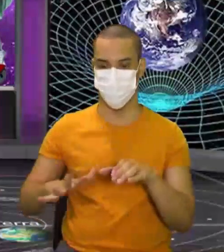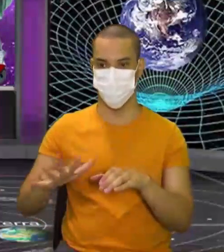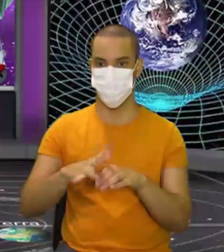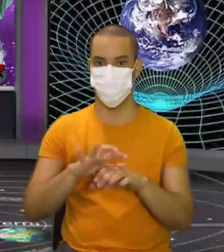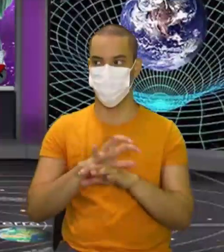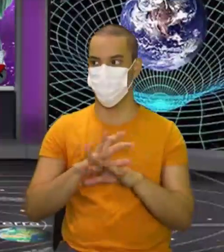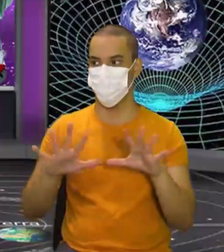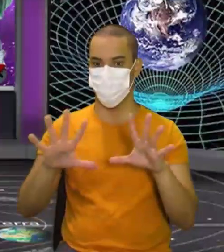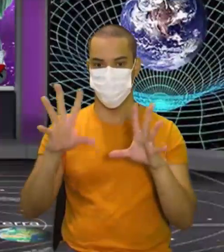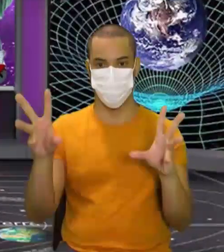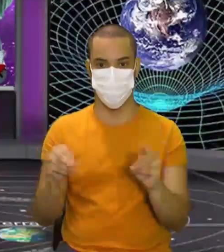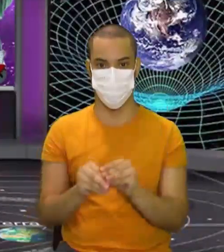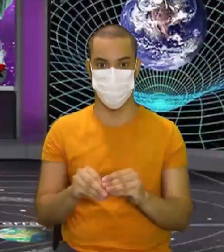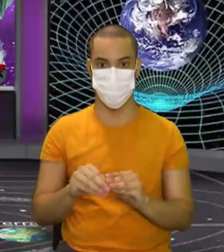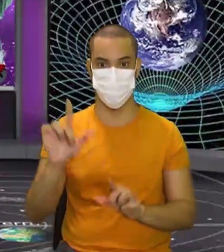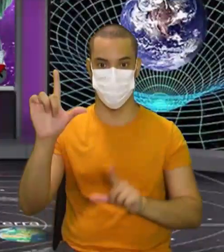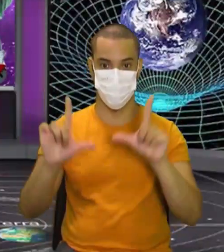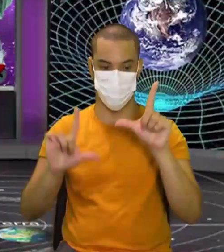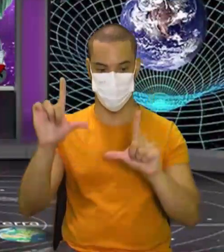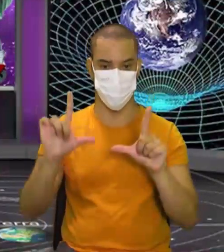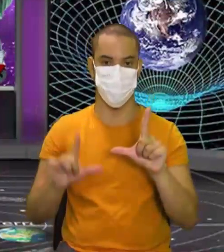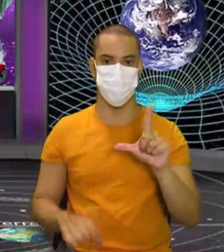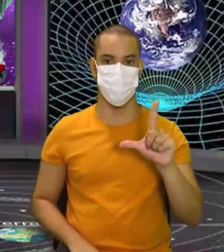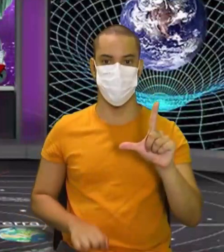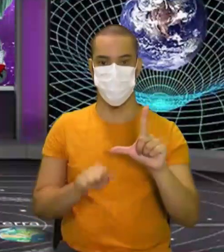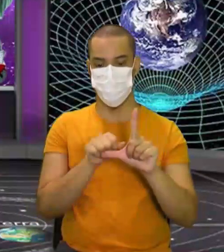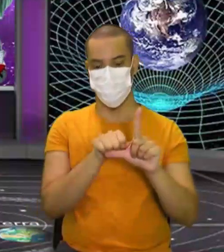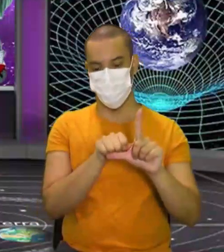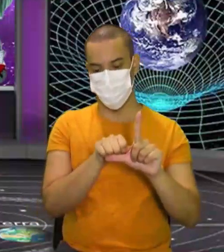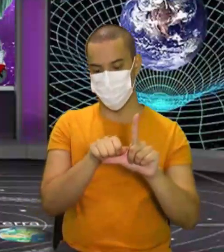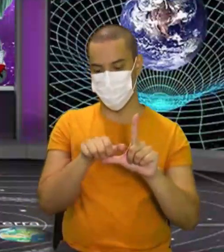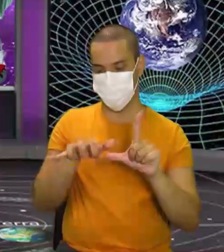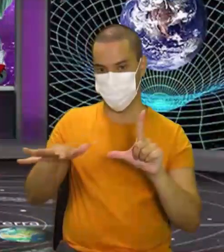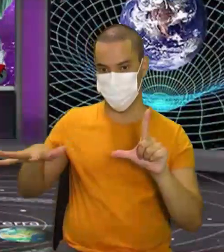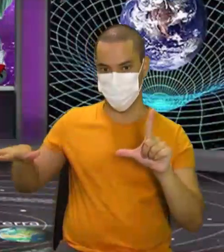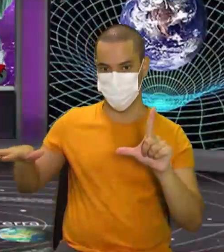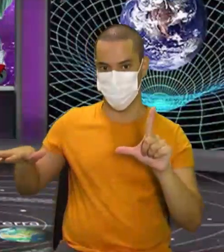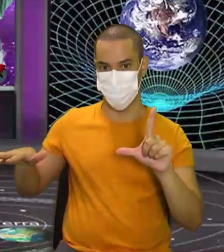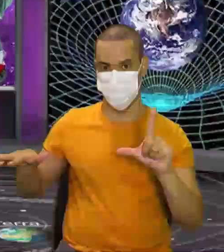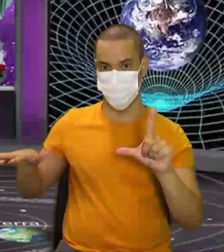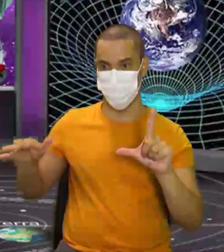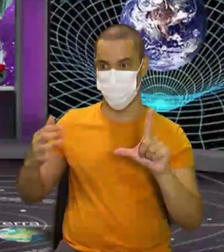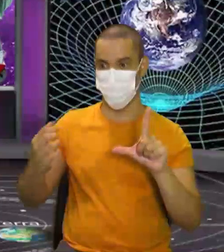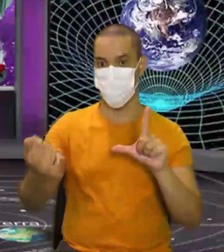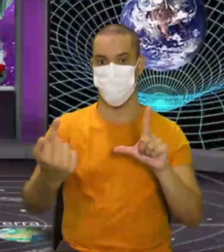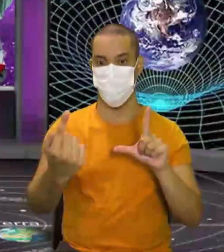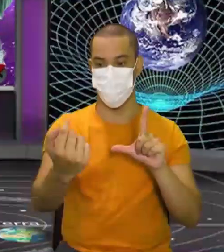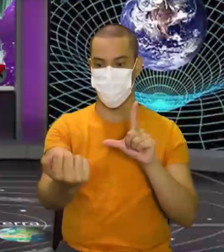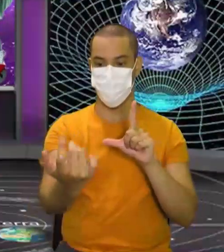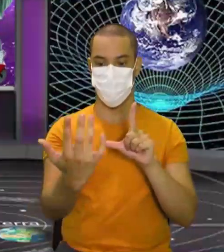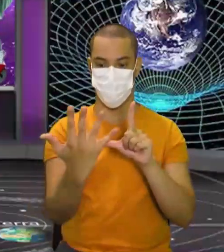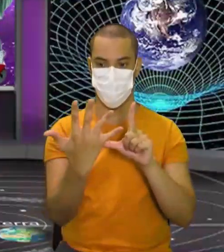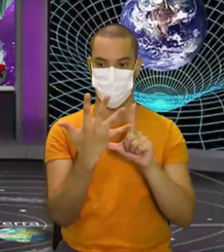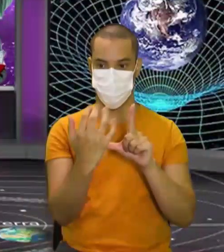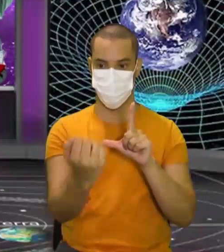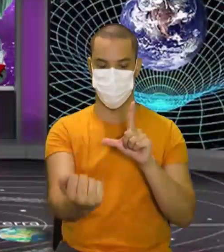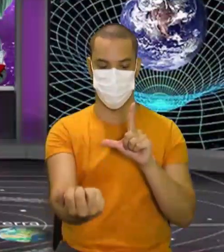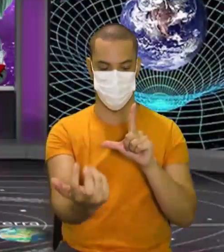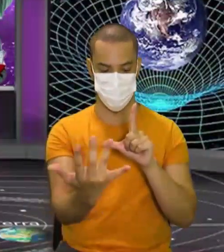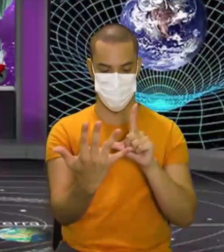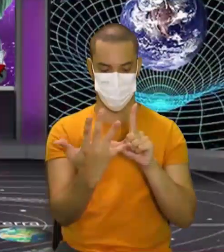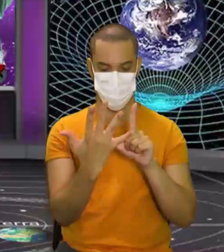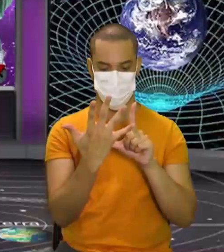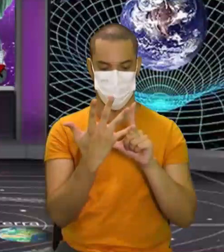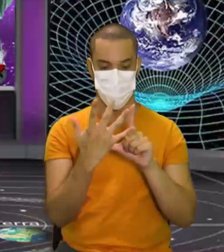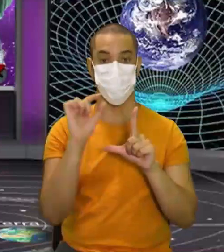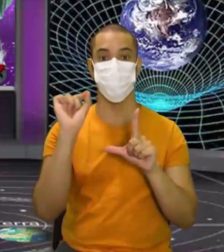está passando por dentro da TV, certo? Aí a carga vem, tá aqui, e a carga vem daí para cá, ó, entrando, como se viesse para entrar na